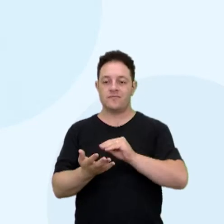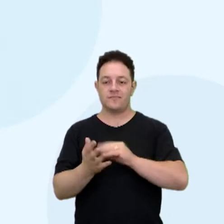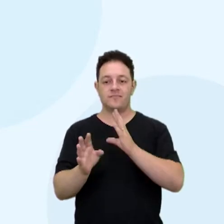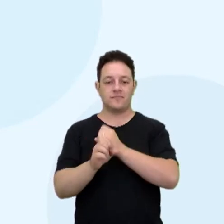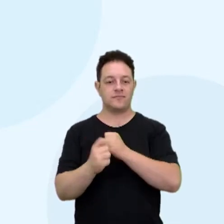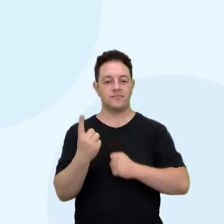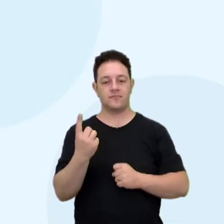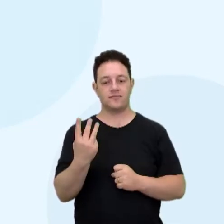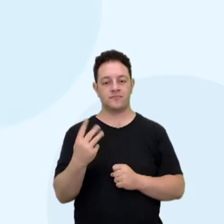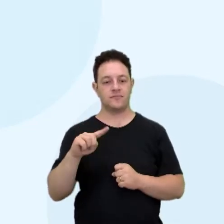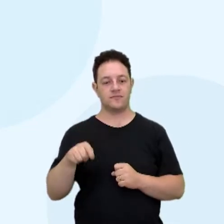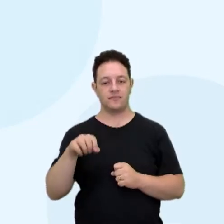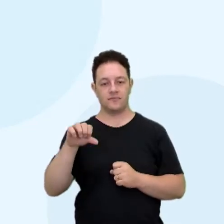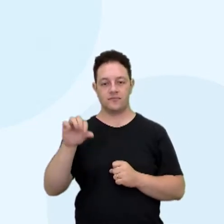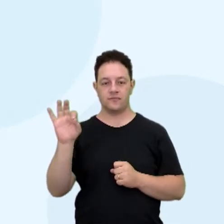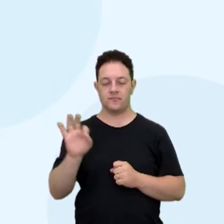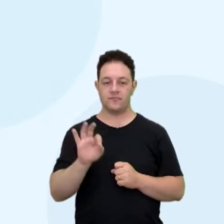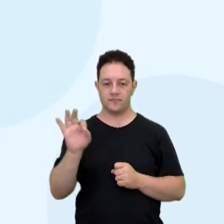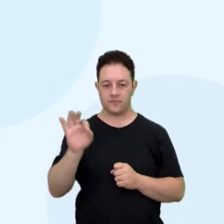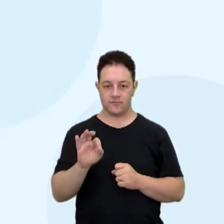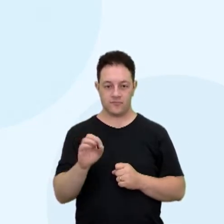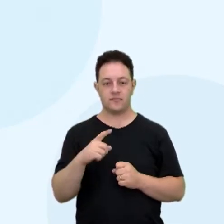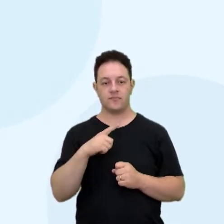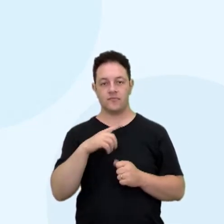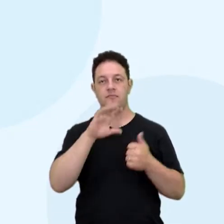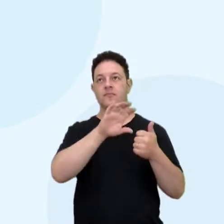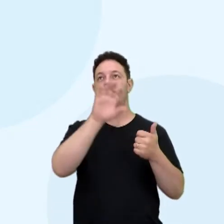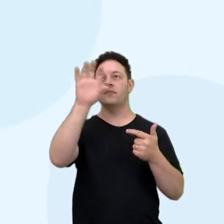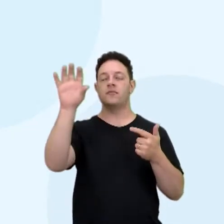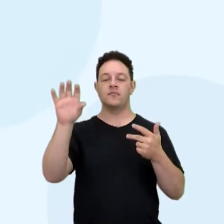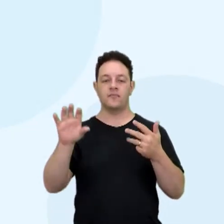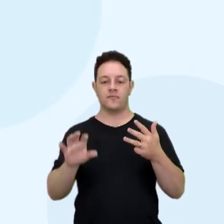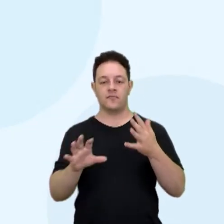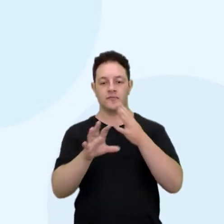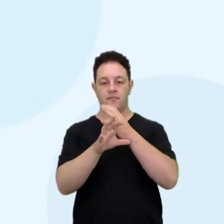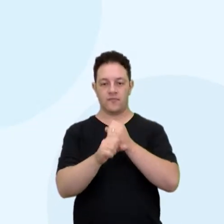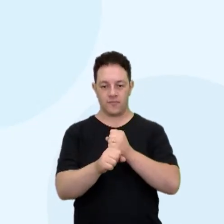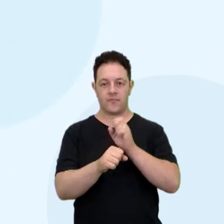13,9%. Então esses números aí dessas 5 regiões fazem com que o Brasil tenha em média